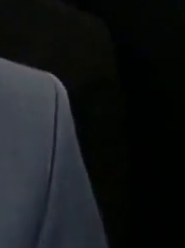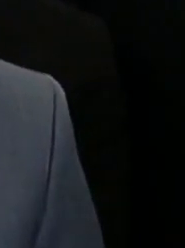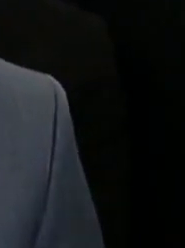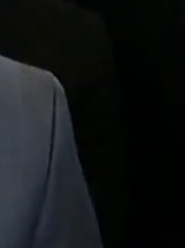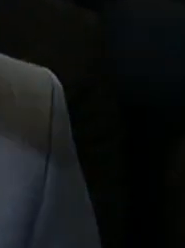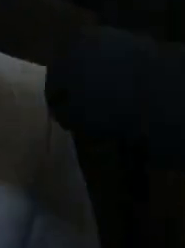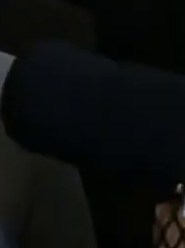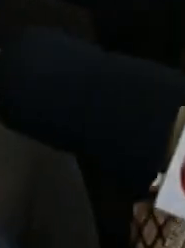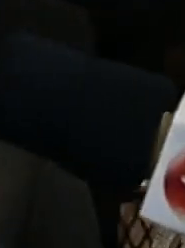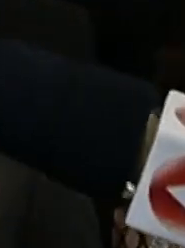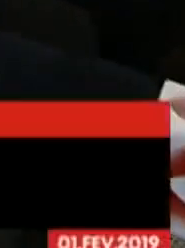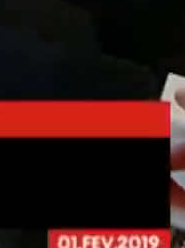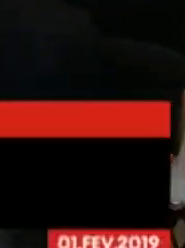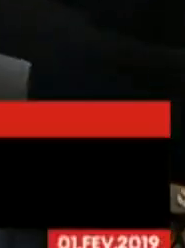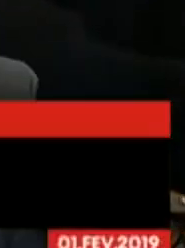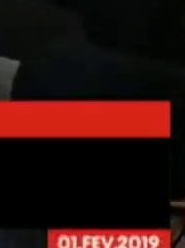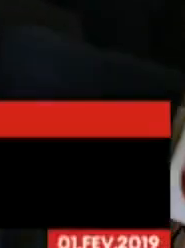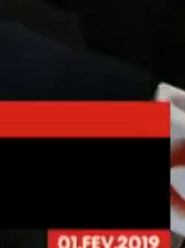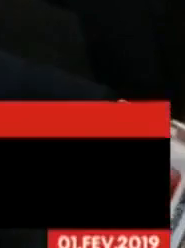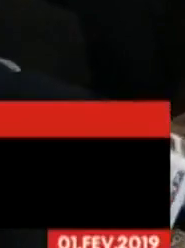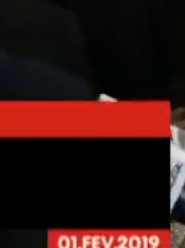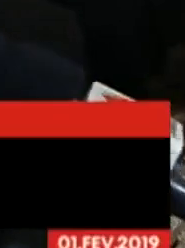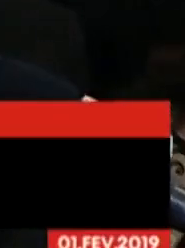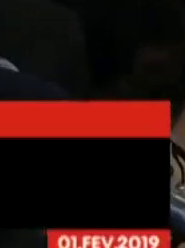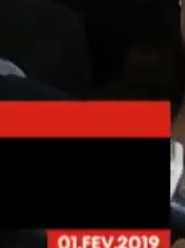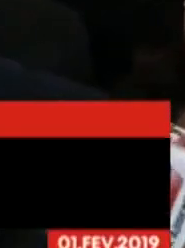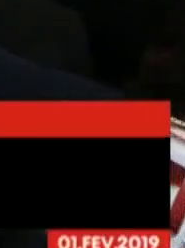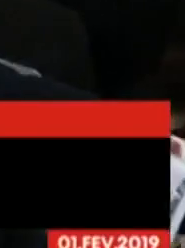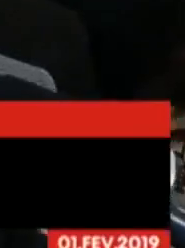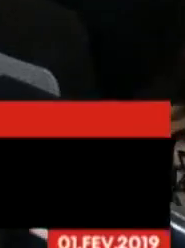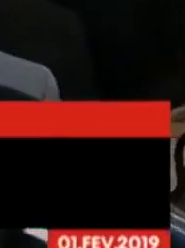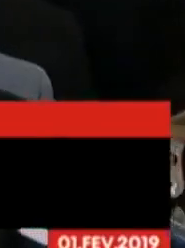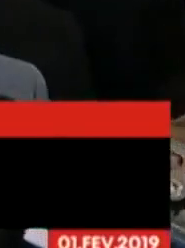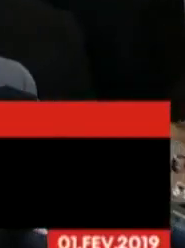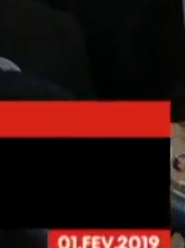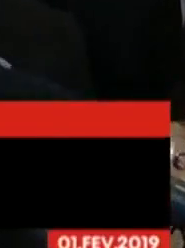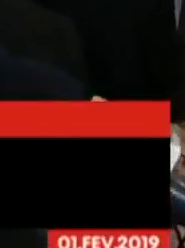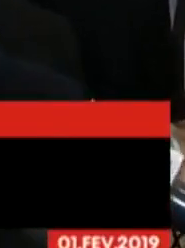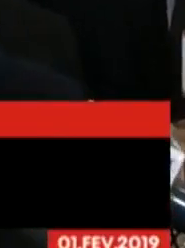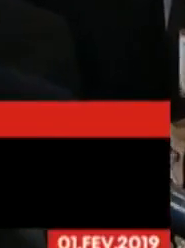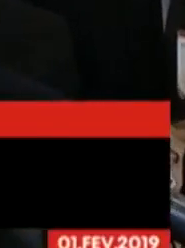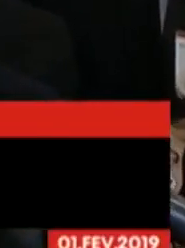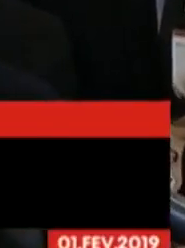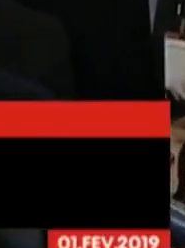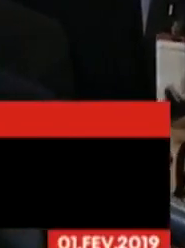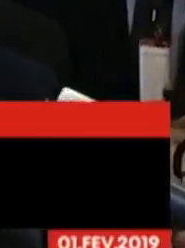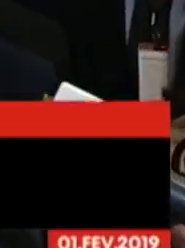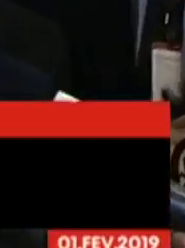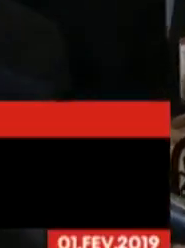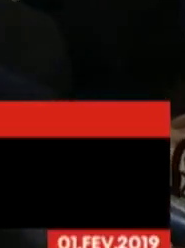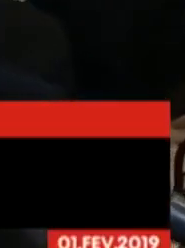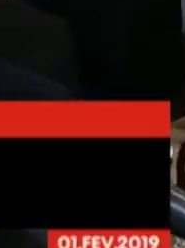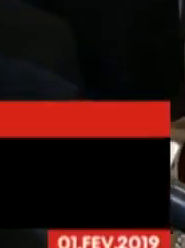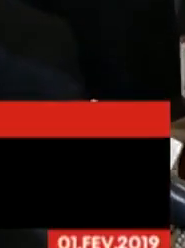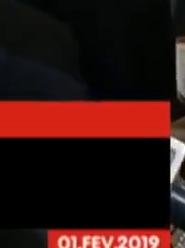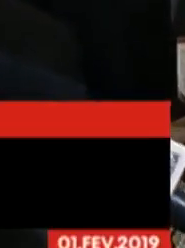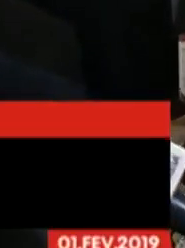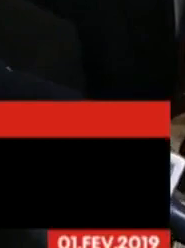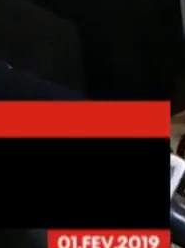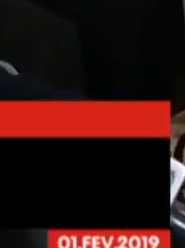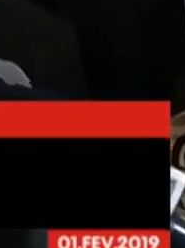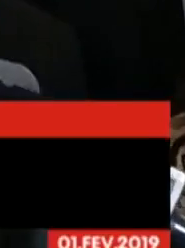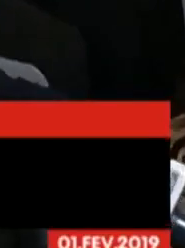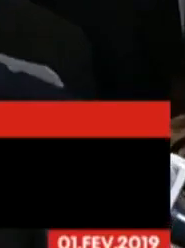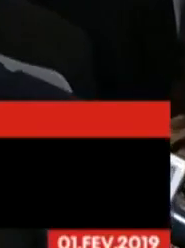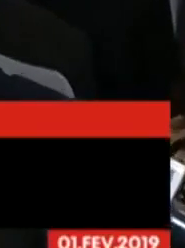extremamente esperançoso que a nossa relação vai ser a melhor possível. Até porque a situação do